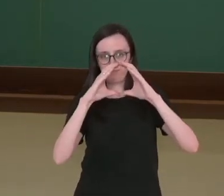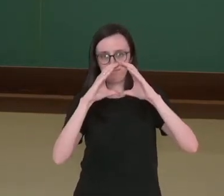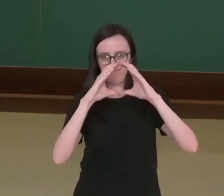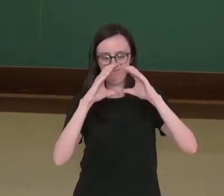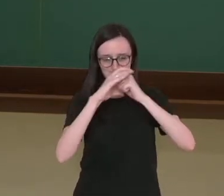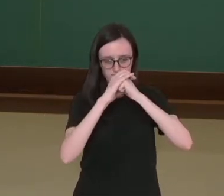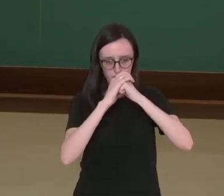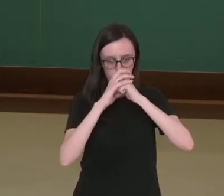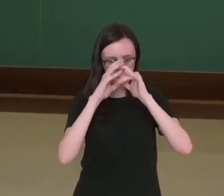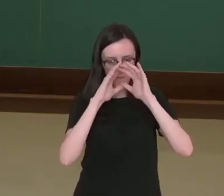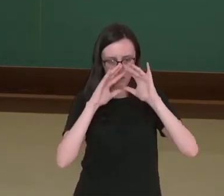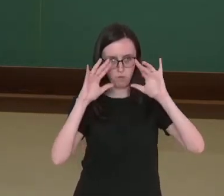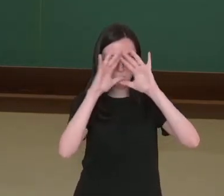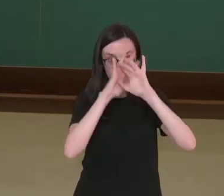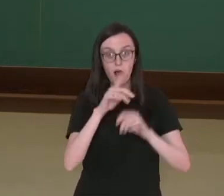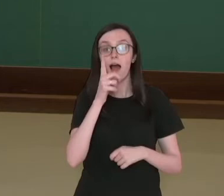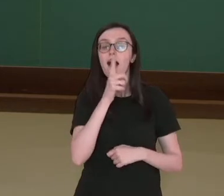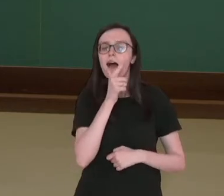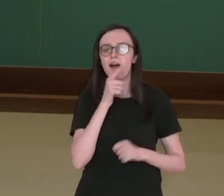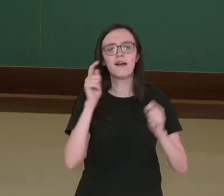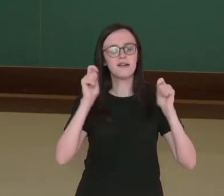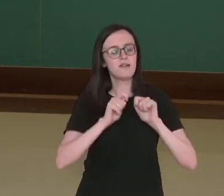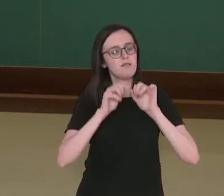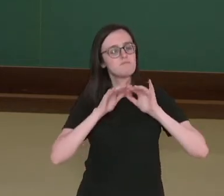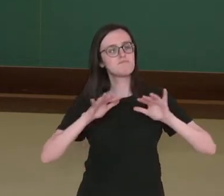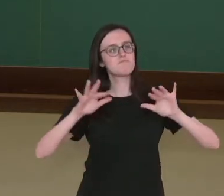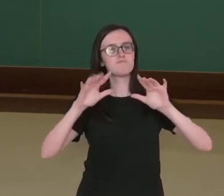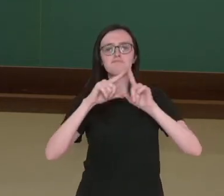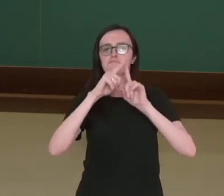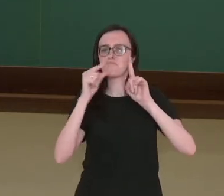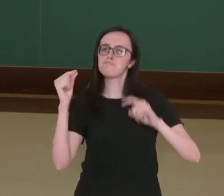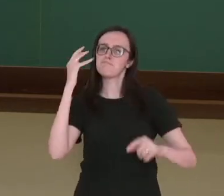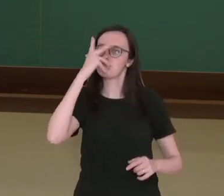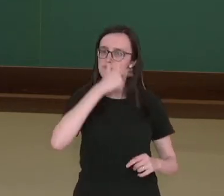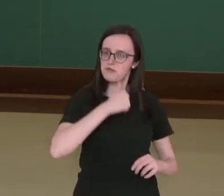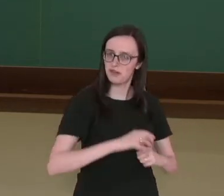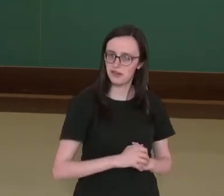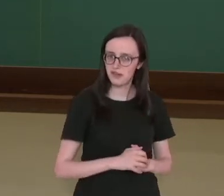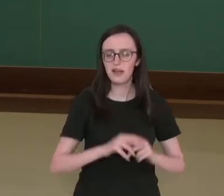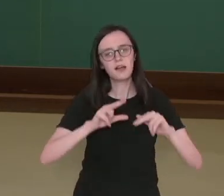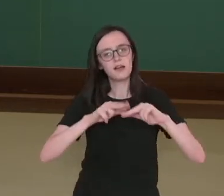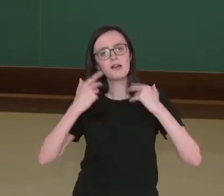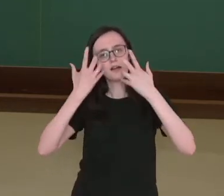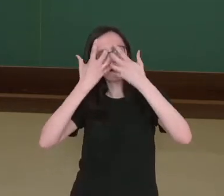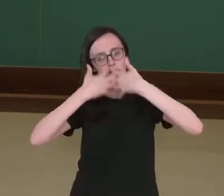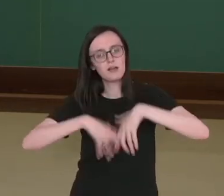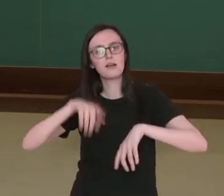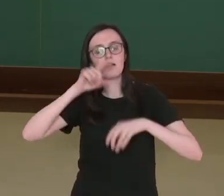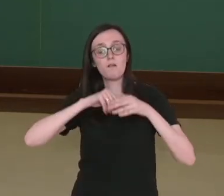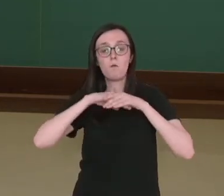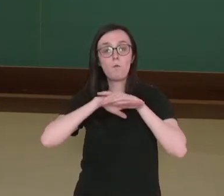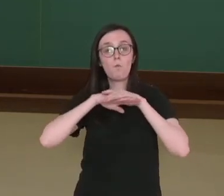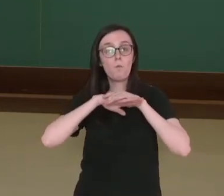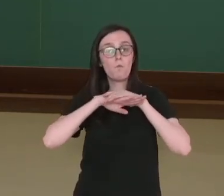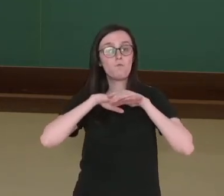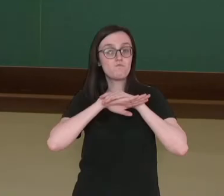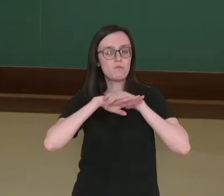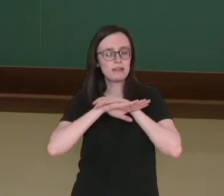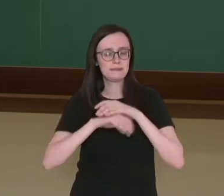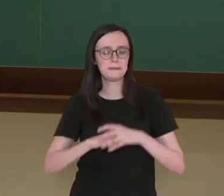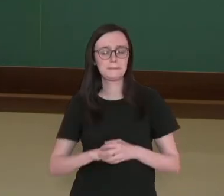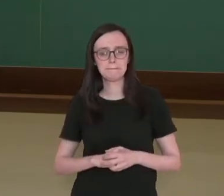água de novo, as folhas vão ficar de novo firmes, né? Então, ele funciona como uma reserva, o vacúolo